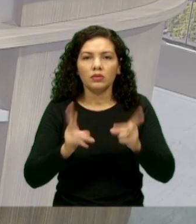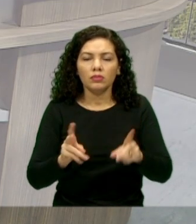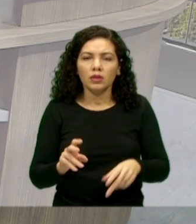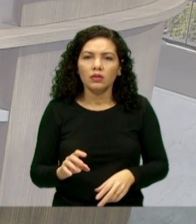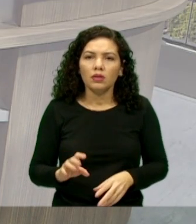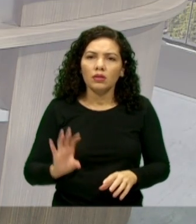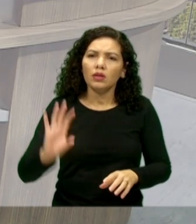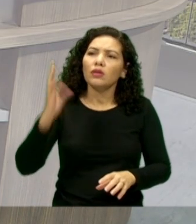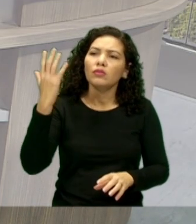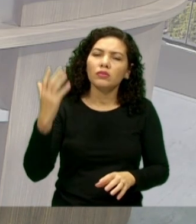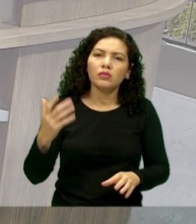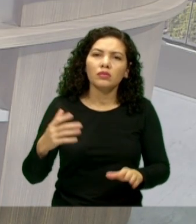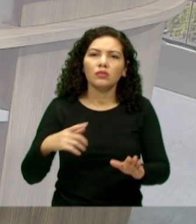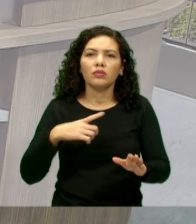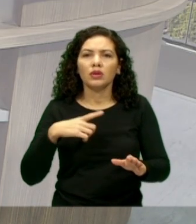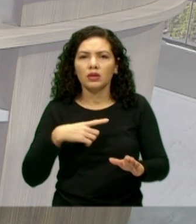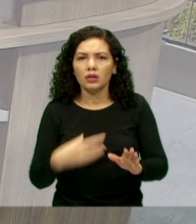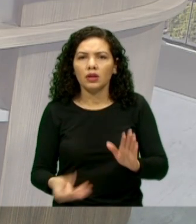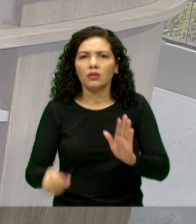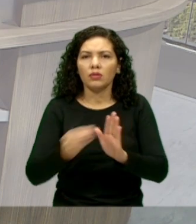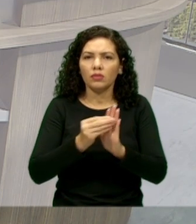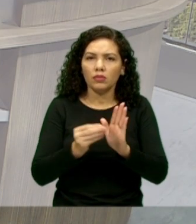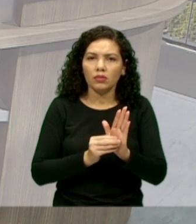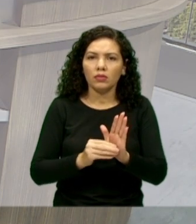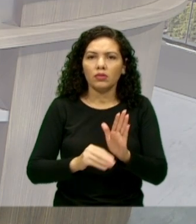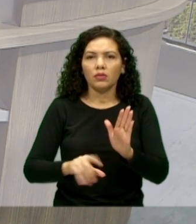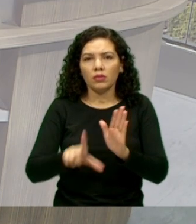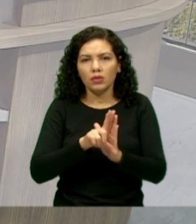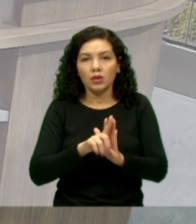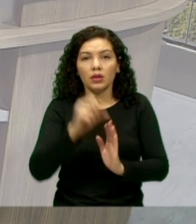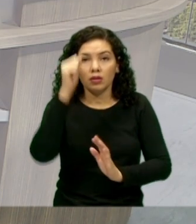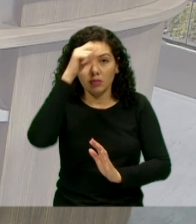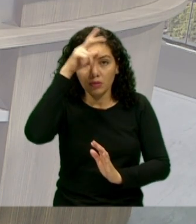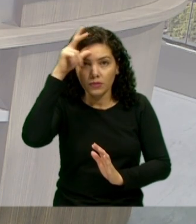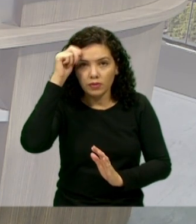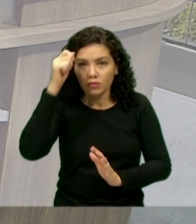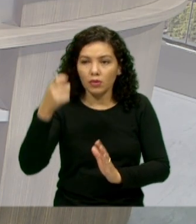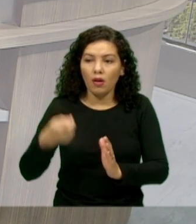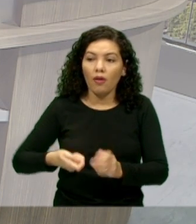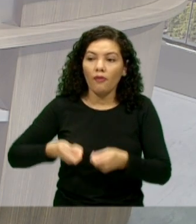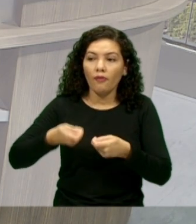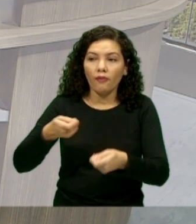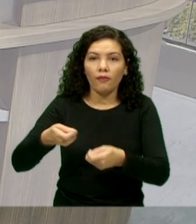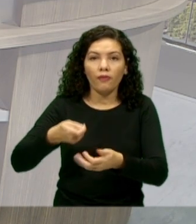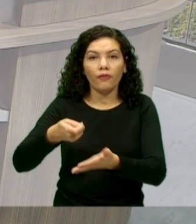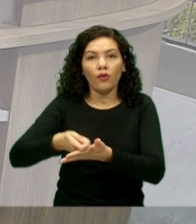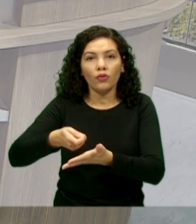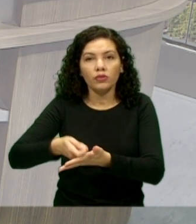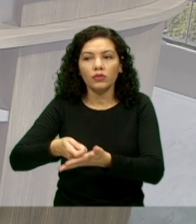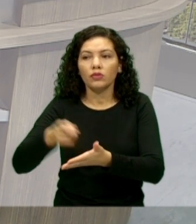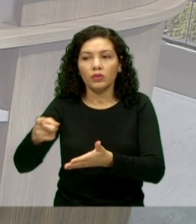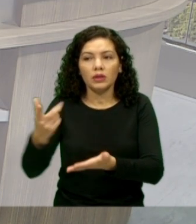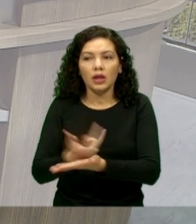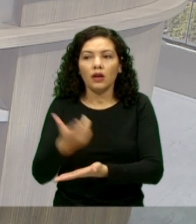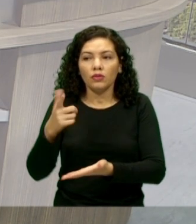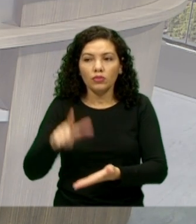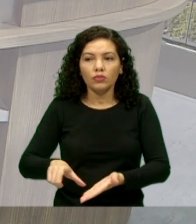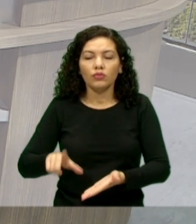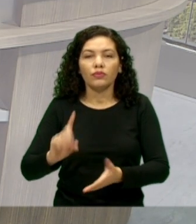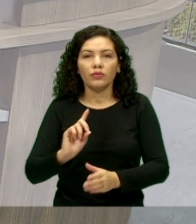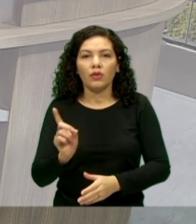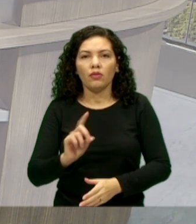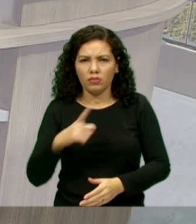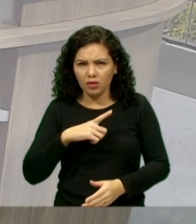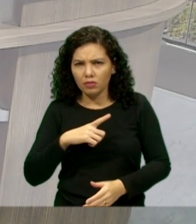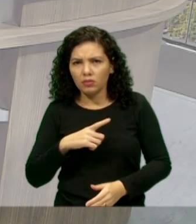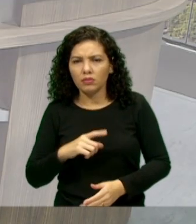algum tipo de sanção para a prefeitura, alguma coisa que forçasse a não se cometer os mesmos erros?